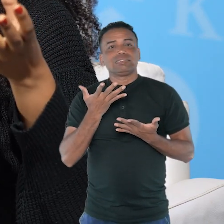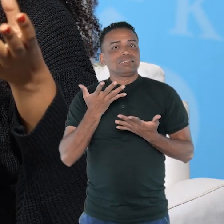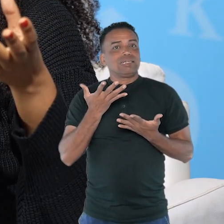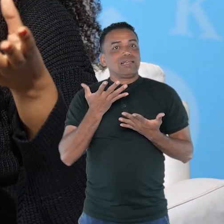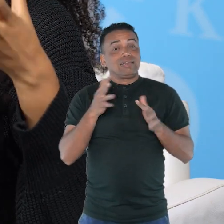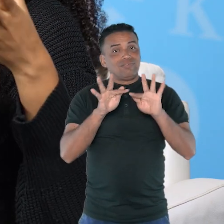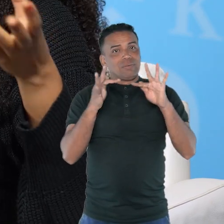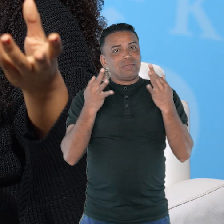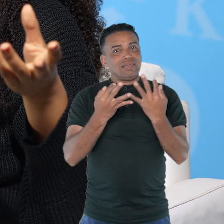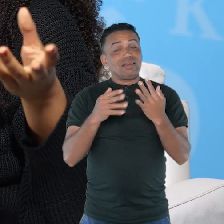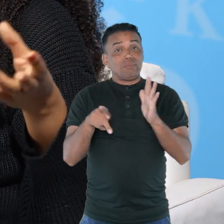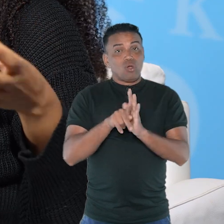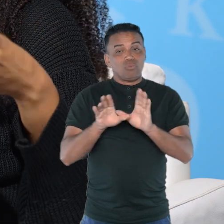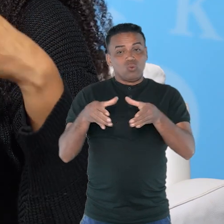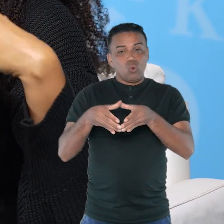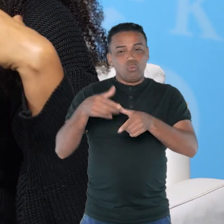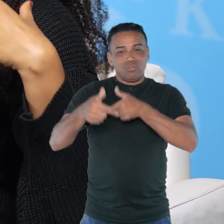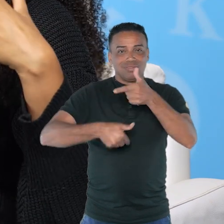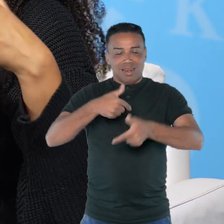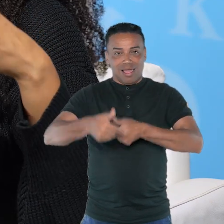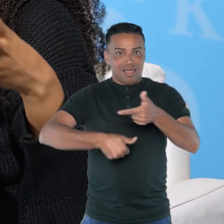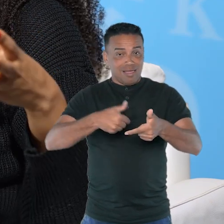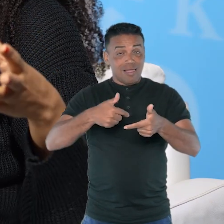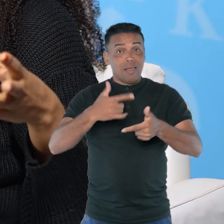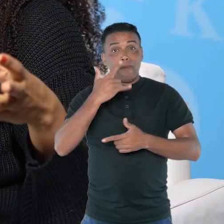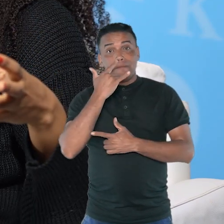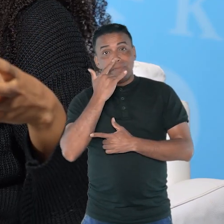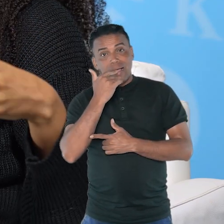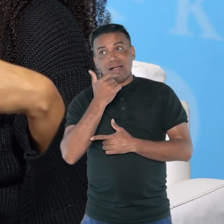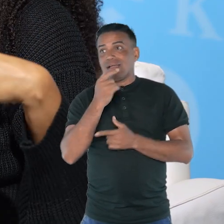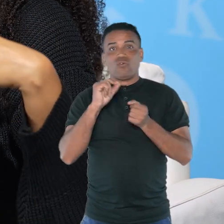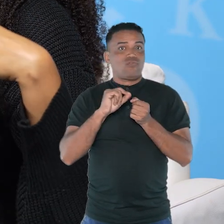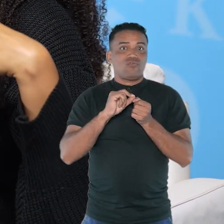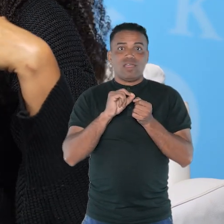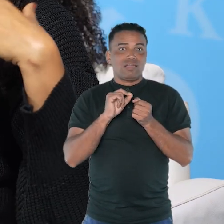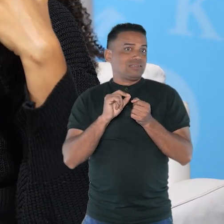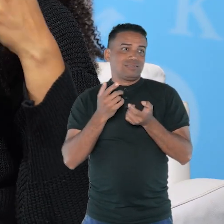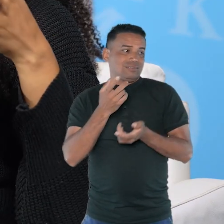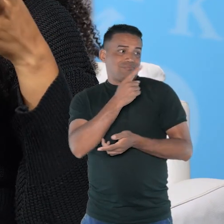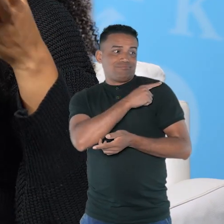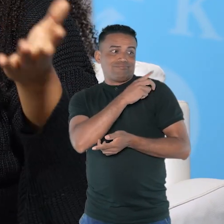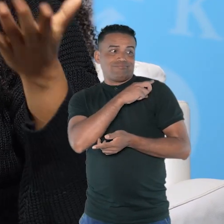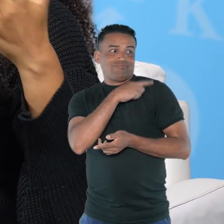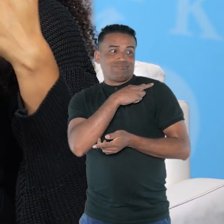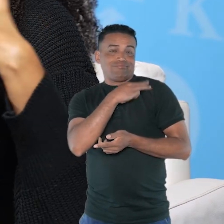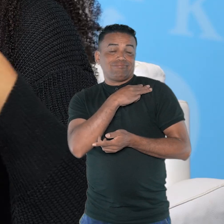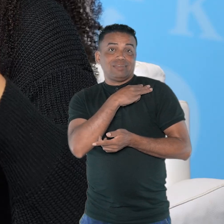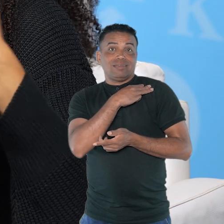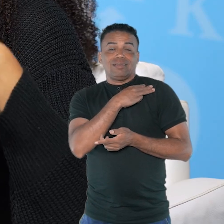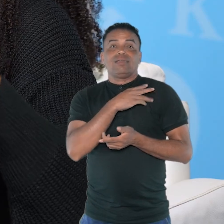ser uma família da classe trabalhadora, meus pais não estudaram, meu pai não fez ensino médio, meu pai foi ser